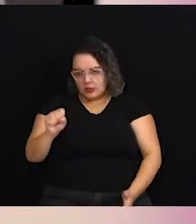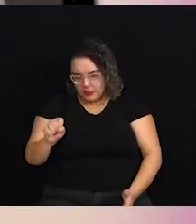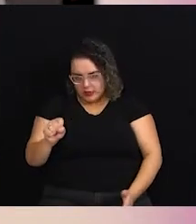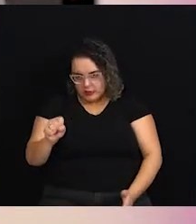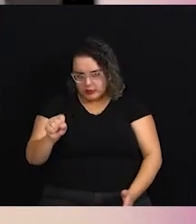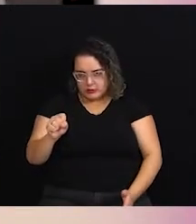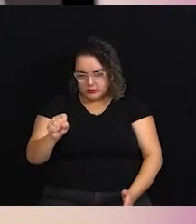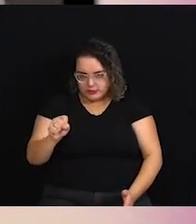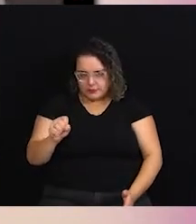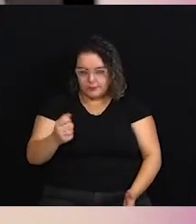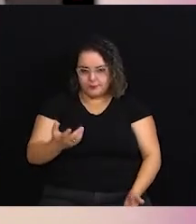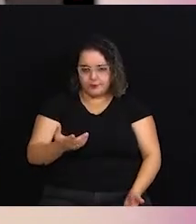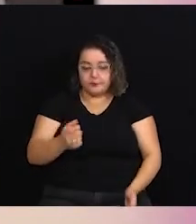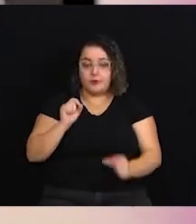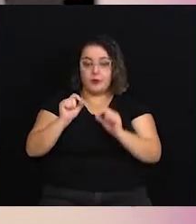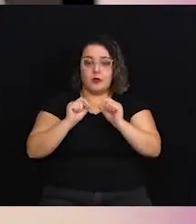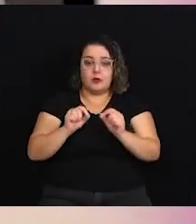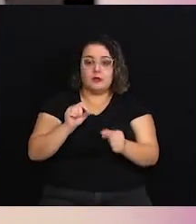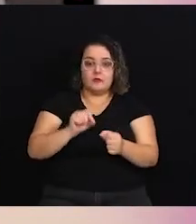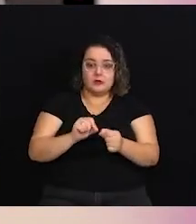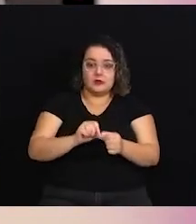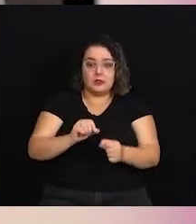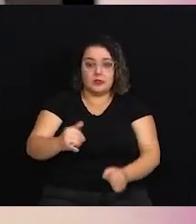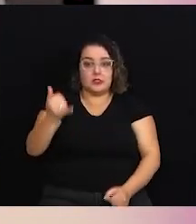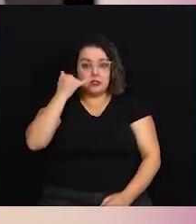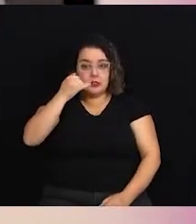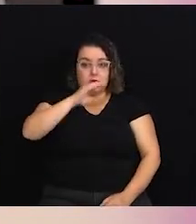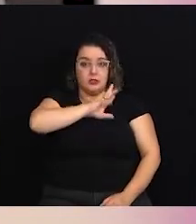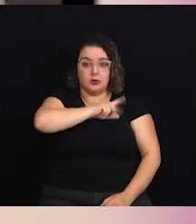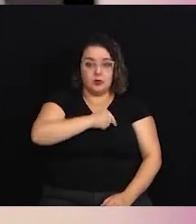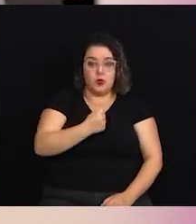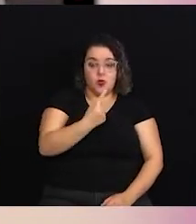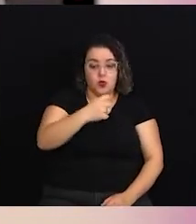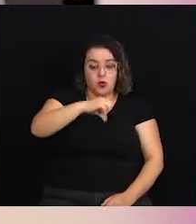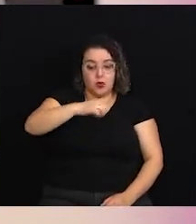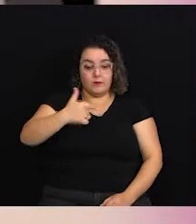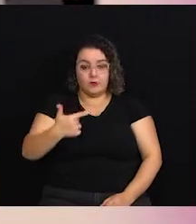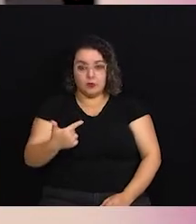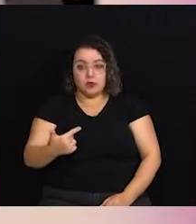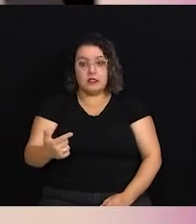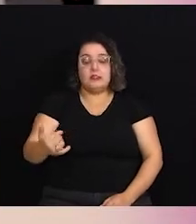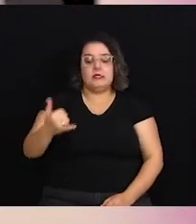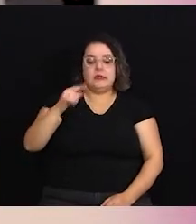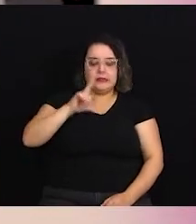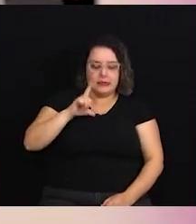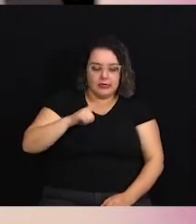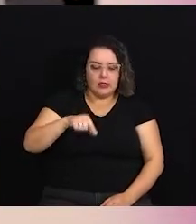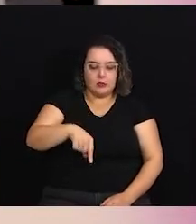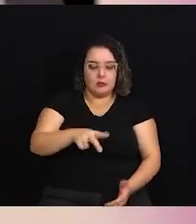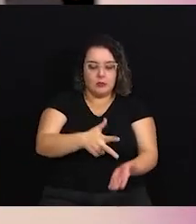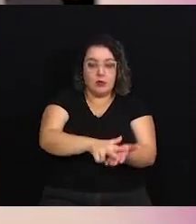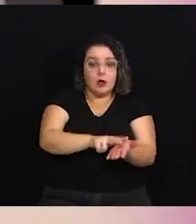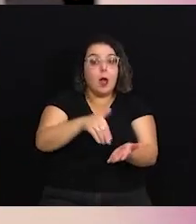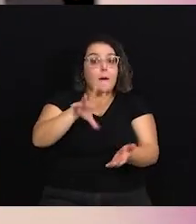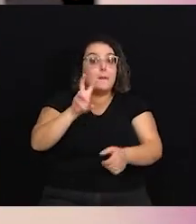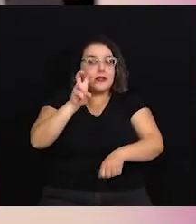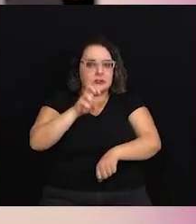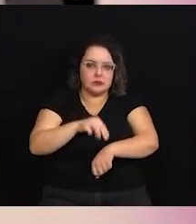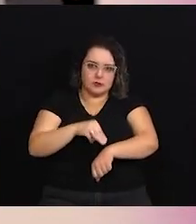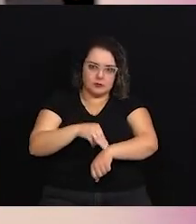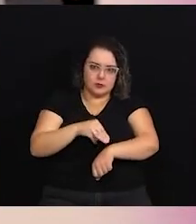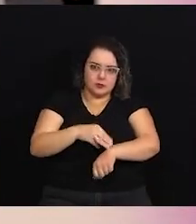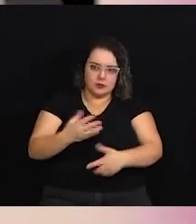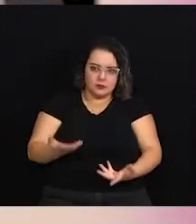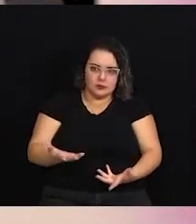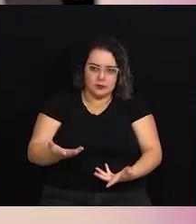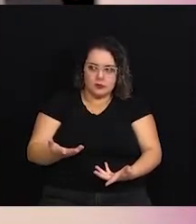socorro né então o que fazer Ligar para o SAMU 192 que estou com uma pessoa que tá com funcionando a mais de 5